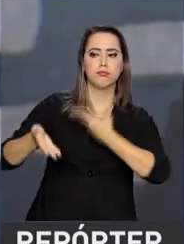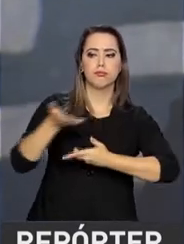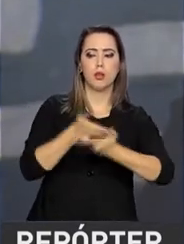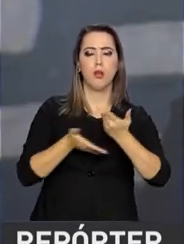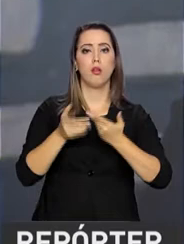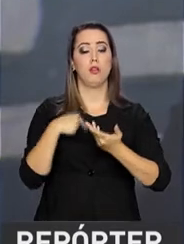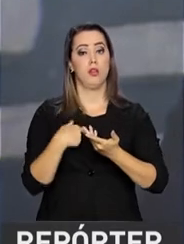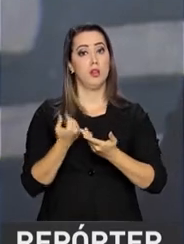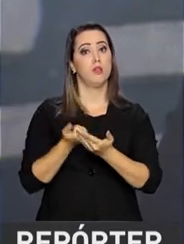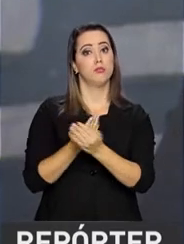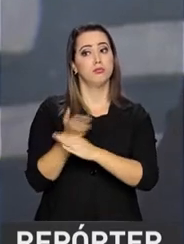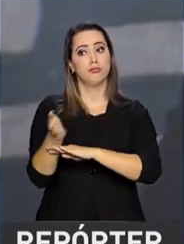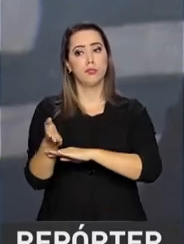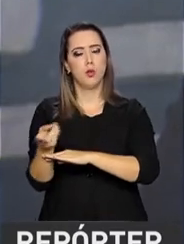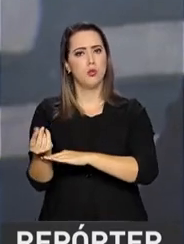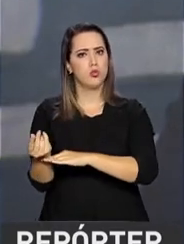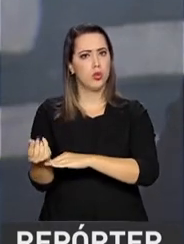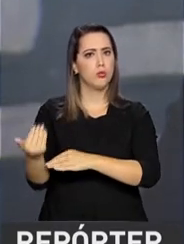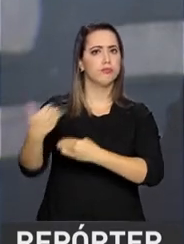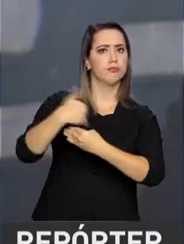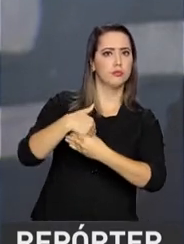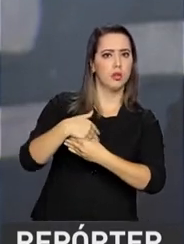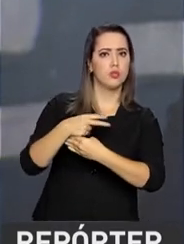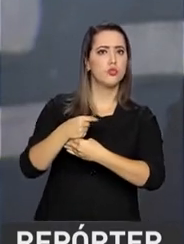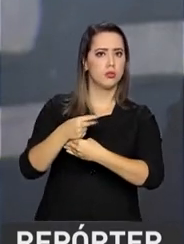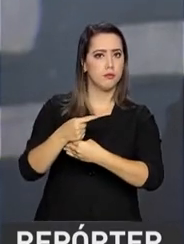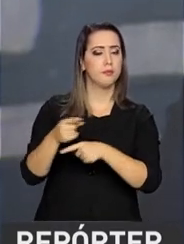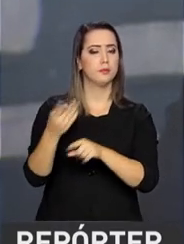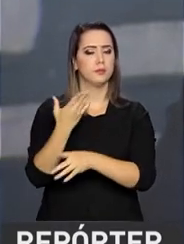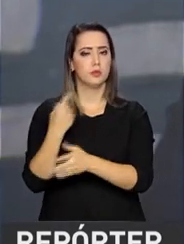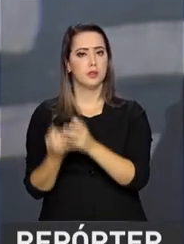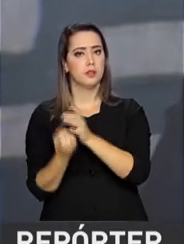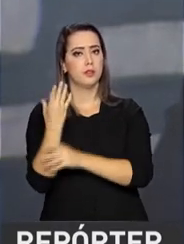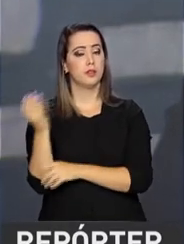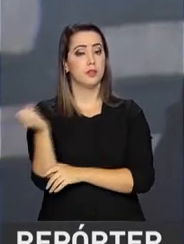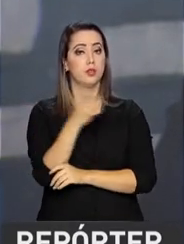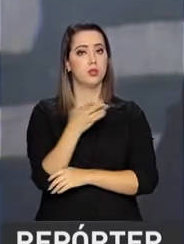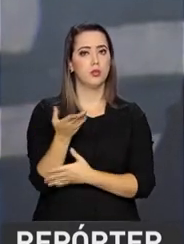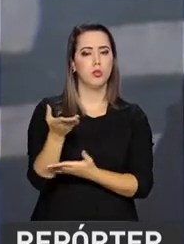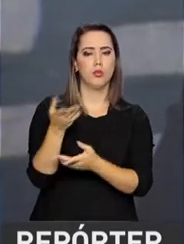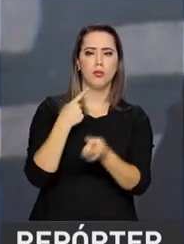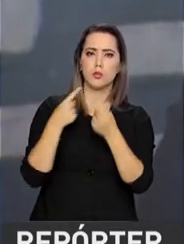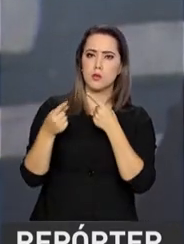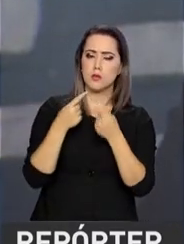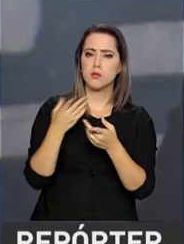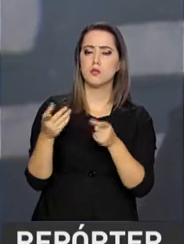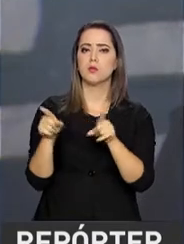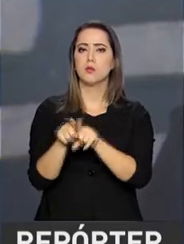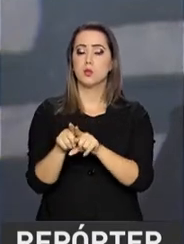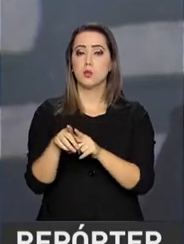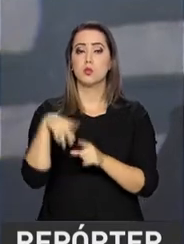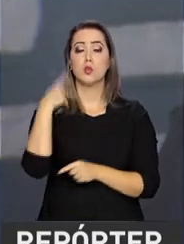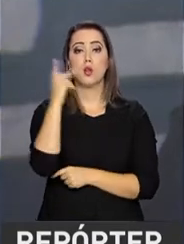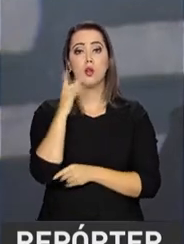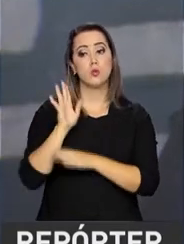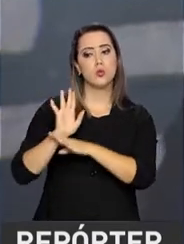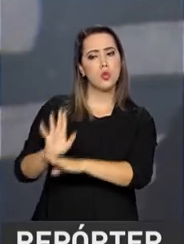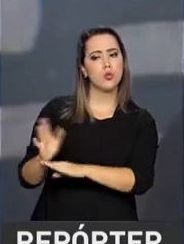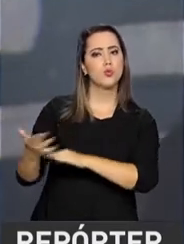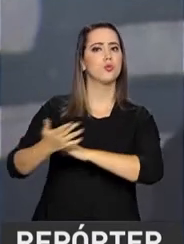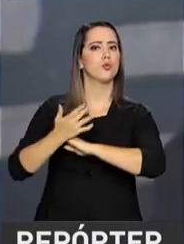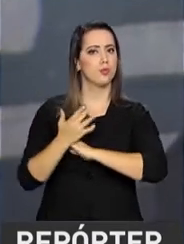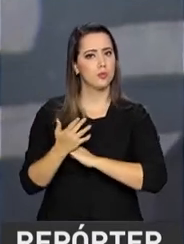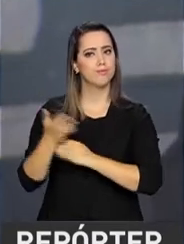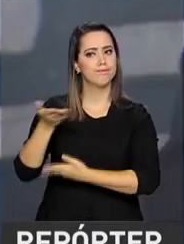fluxos de investimentos queremos criar novos canais de diálogo político e de operação e